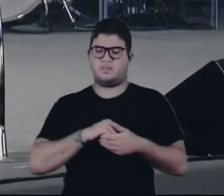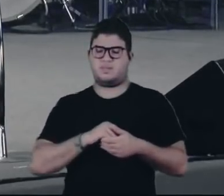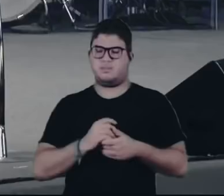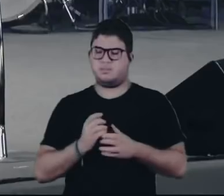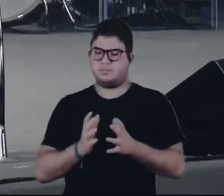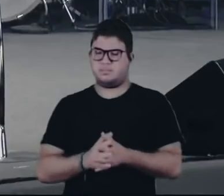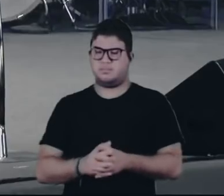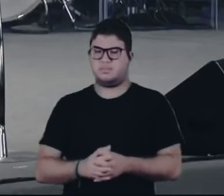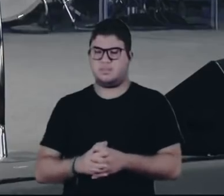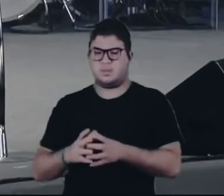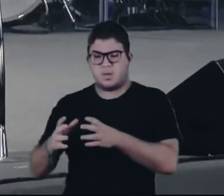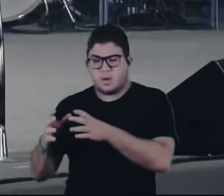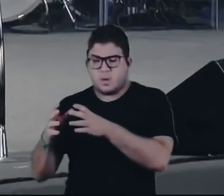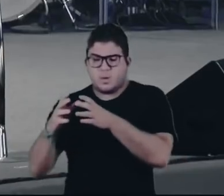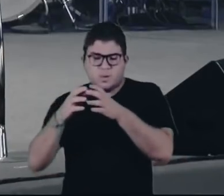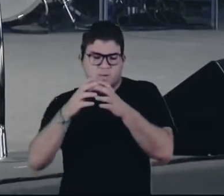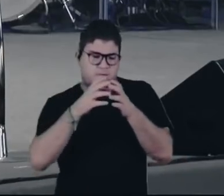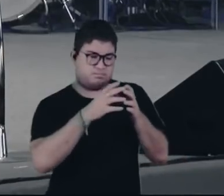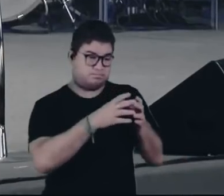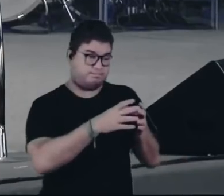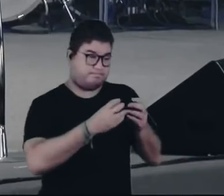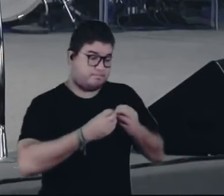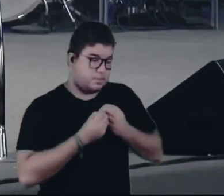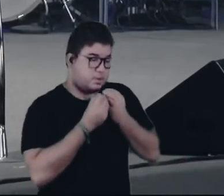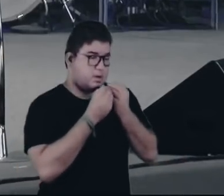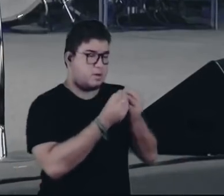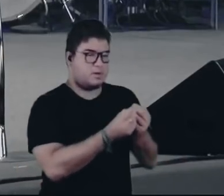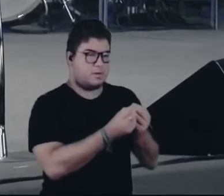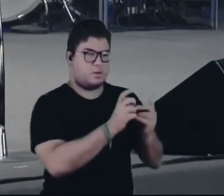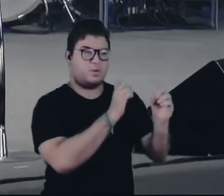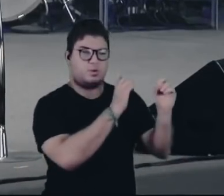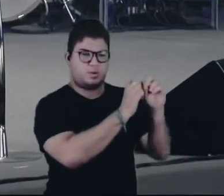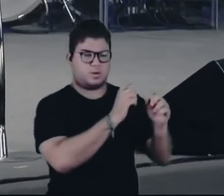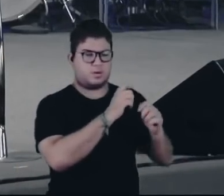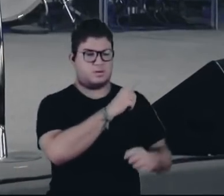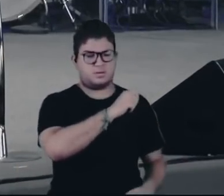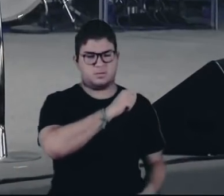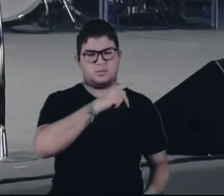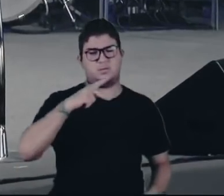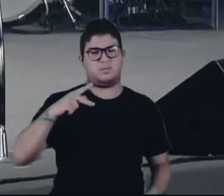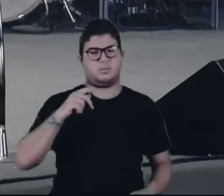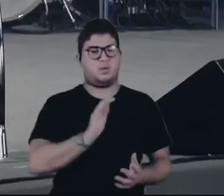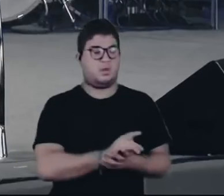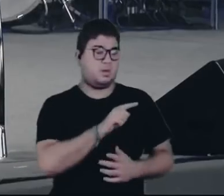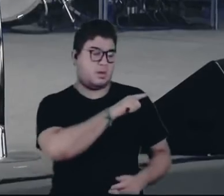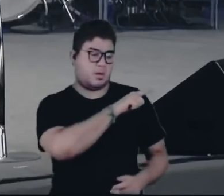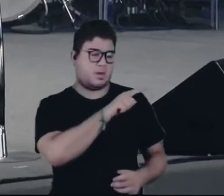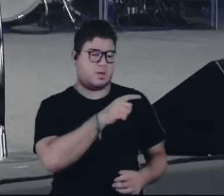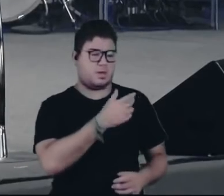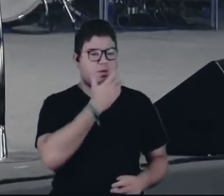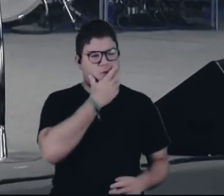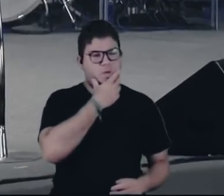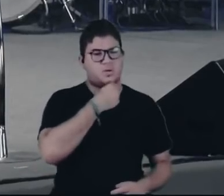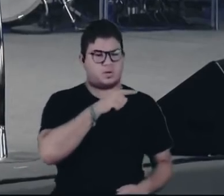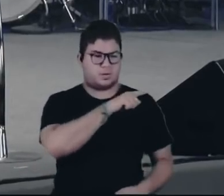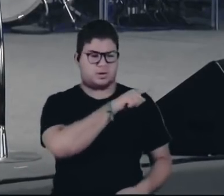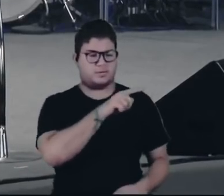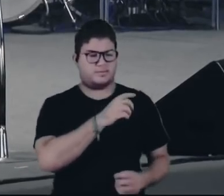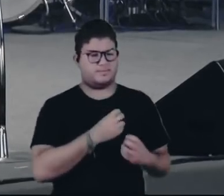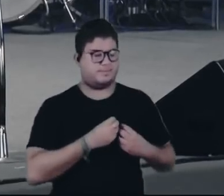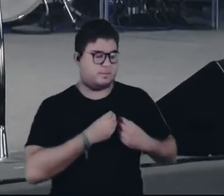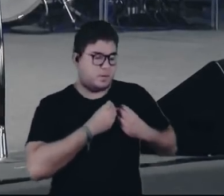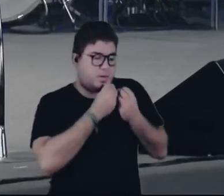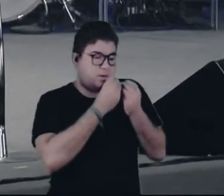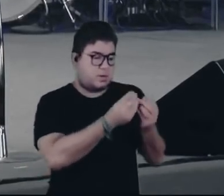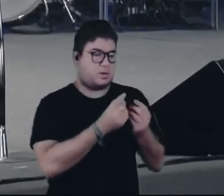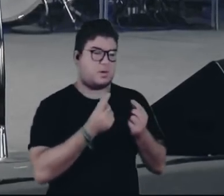diante dos apóstolos, dos discípulos do Senhor, de Jesus, o seu coração, as